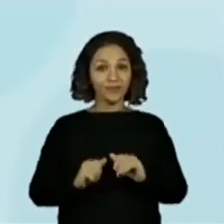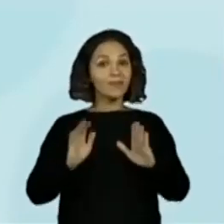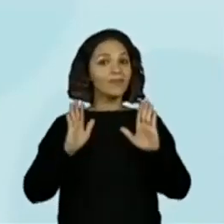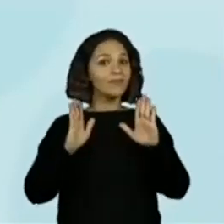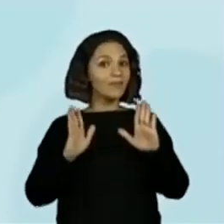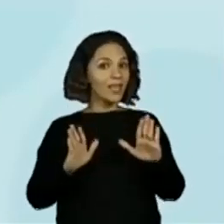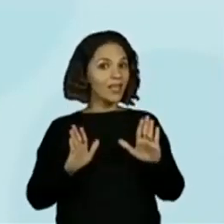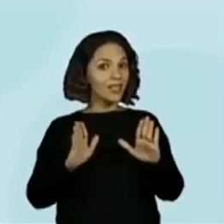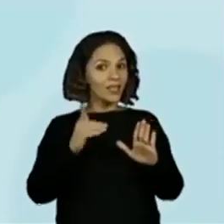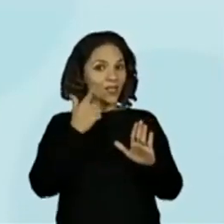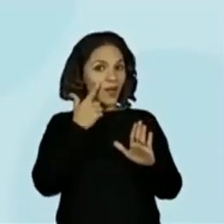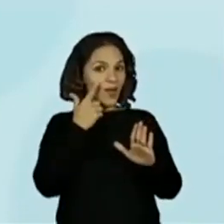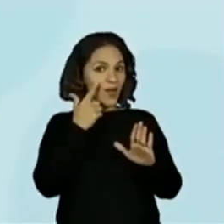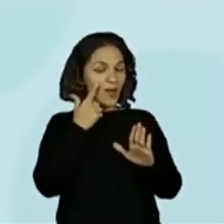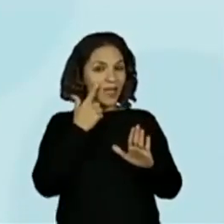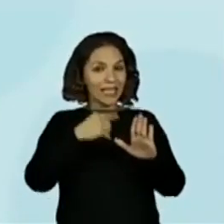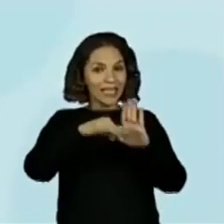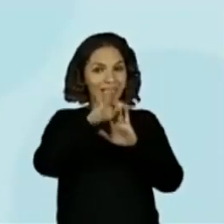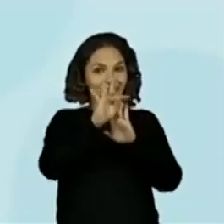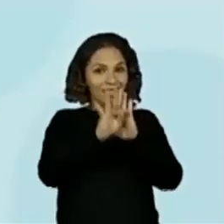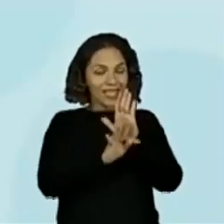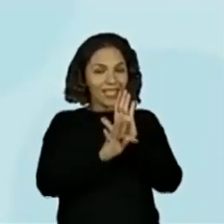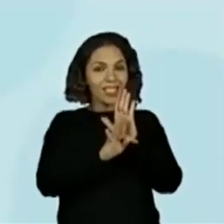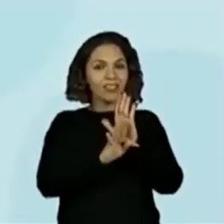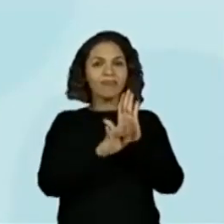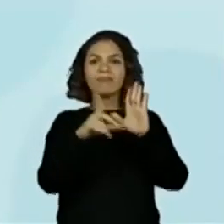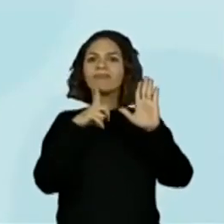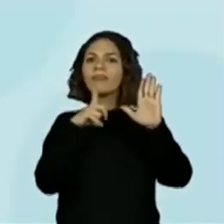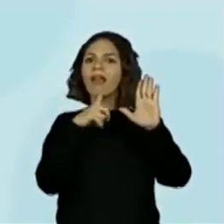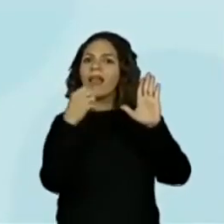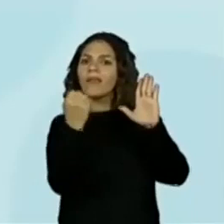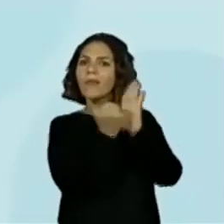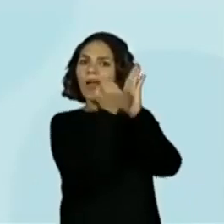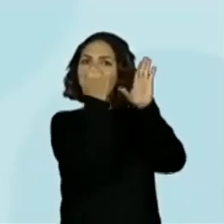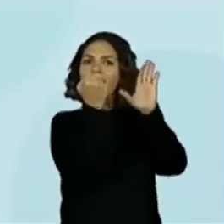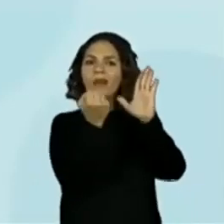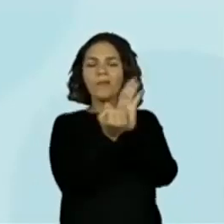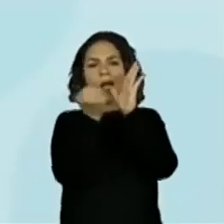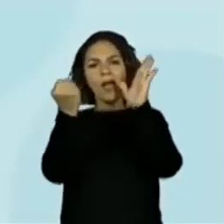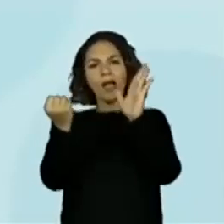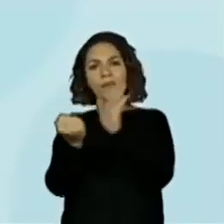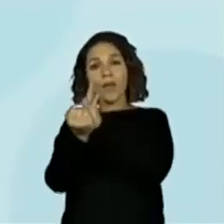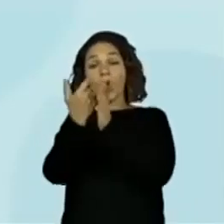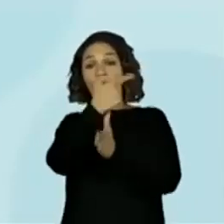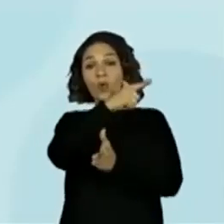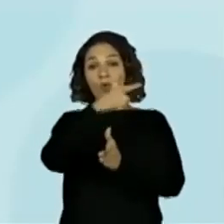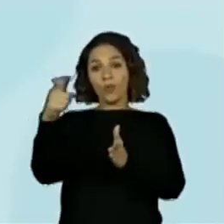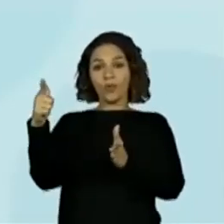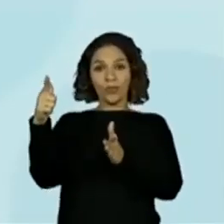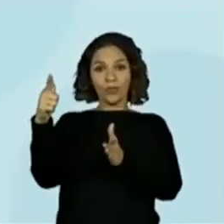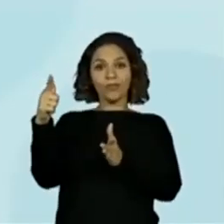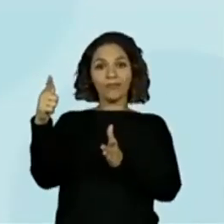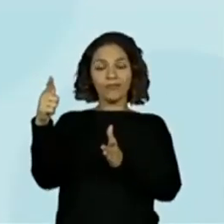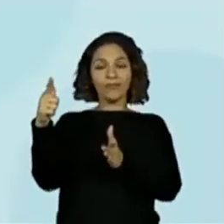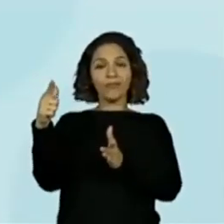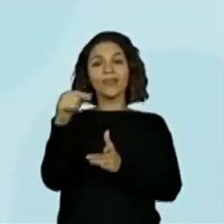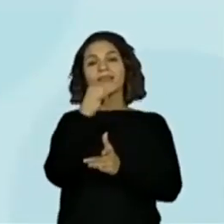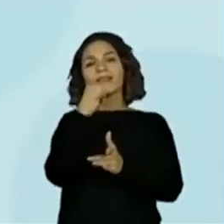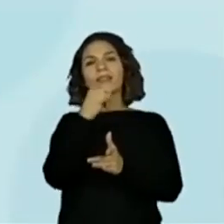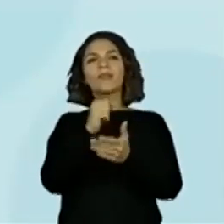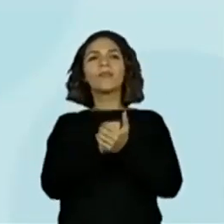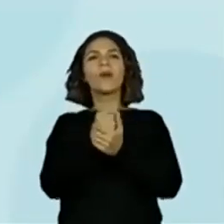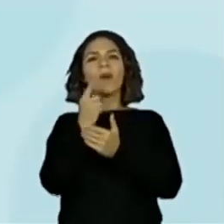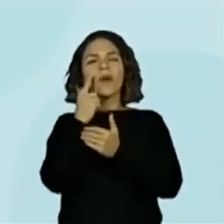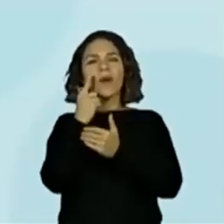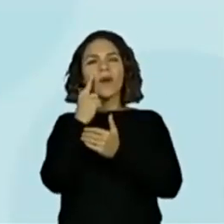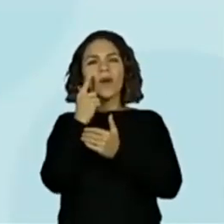Mas, ó, pode ver que o texto, ele é marcado por outras pontuações, tá bom? Essa pontuação aqui,